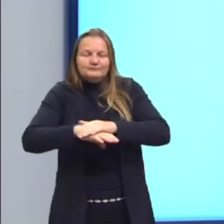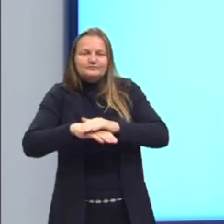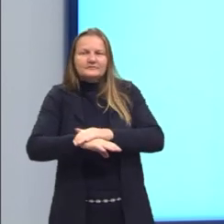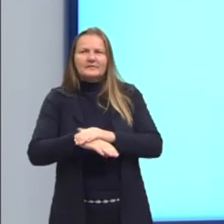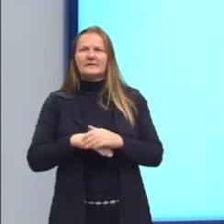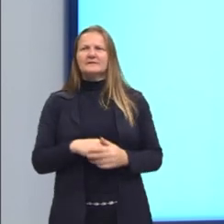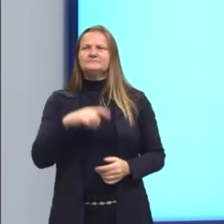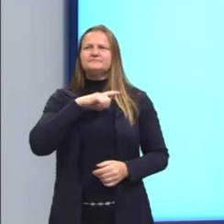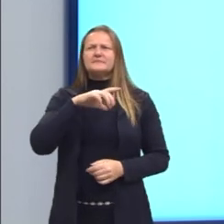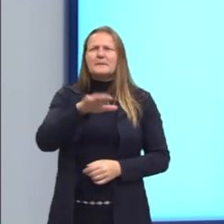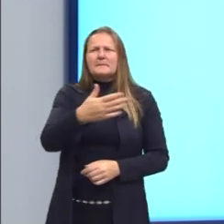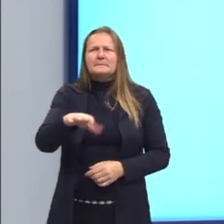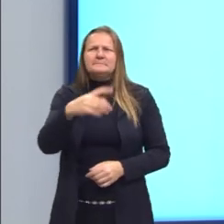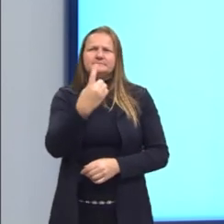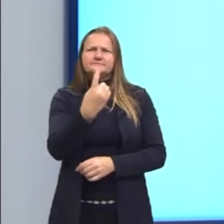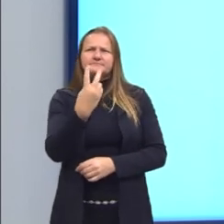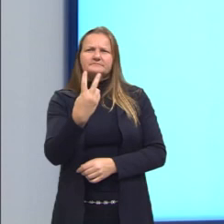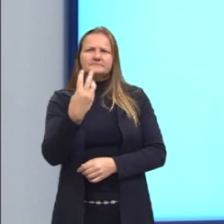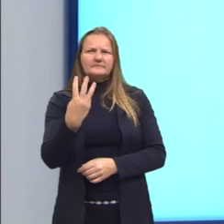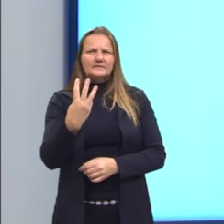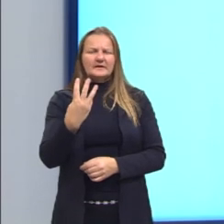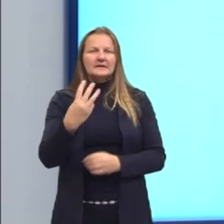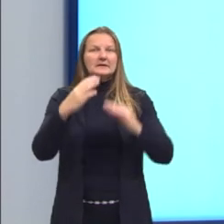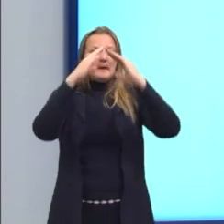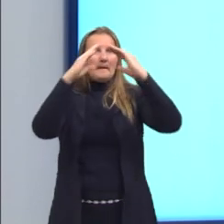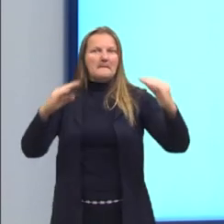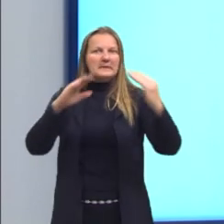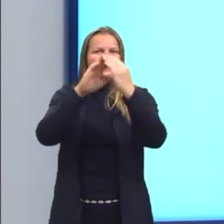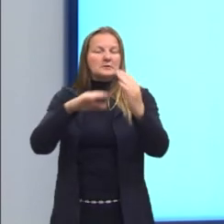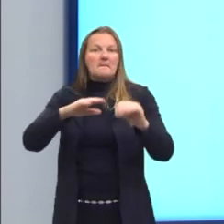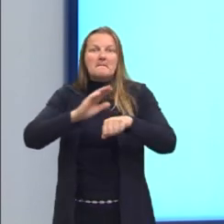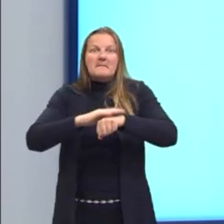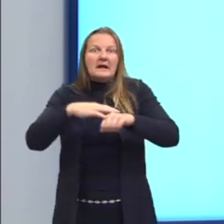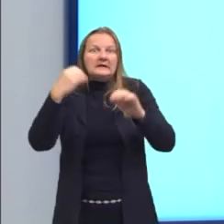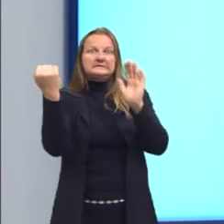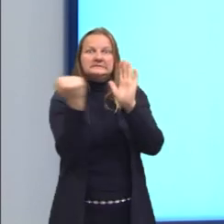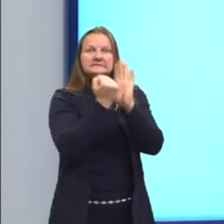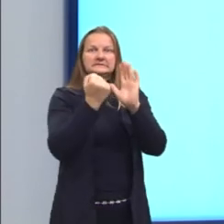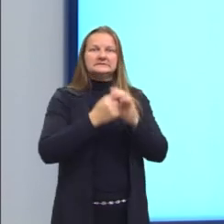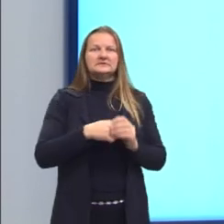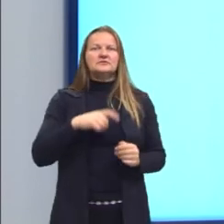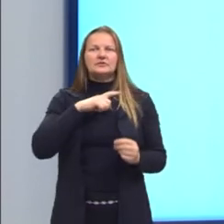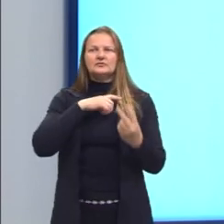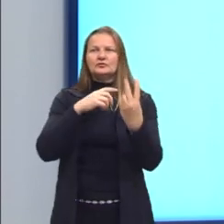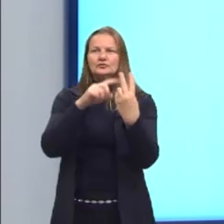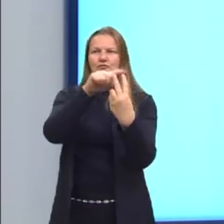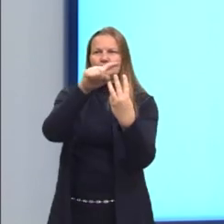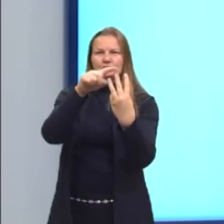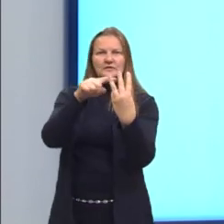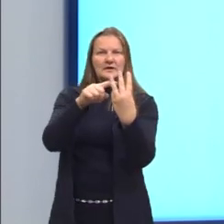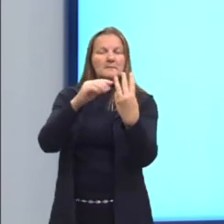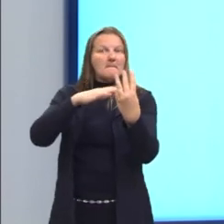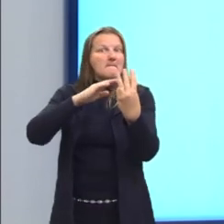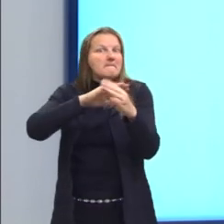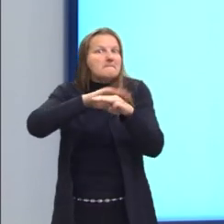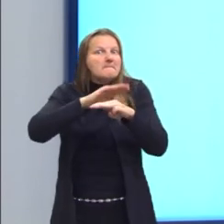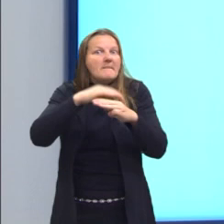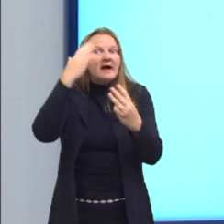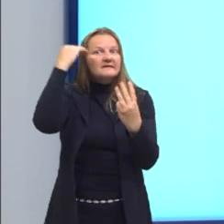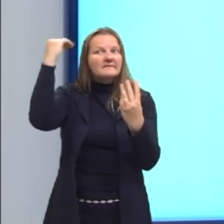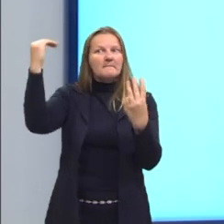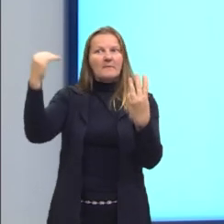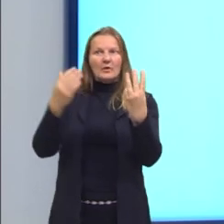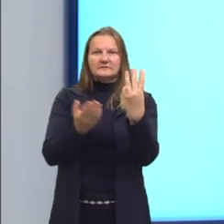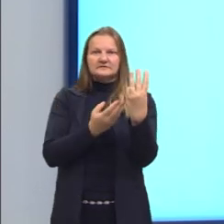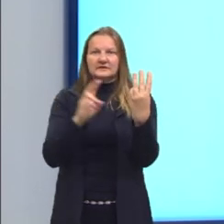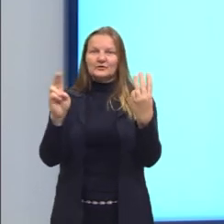catalogadas no entanto as três mais conhecidas são Então as pirâmides Quéops quéfren